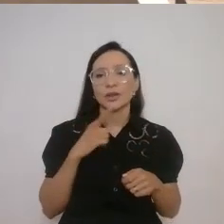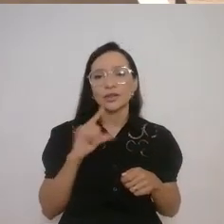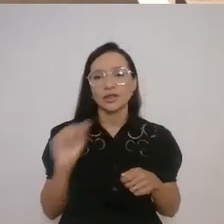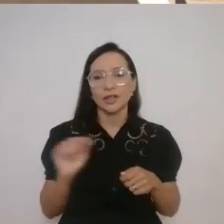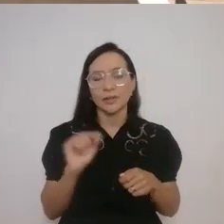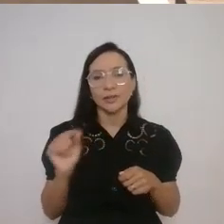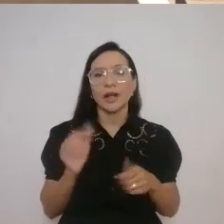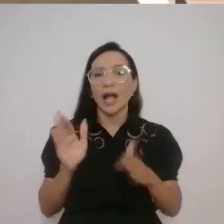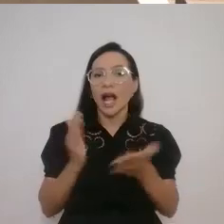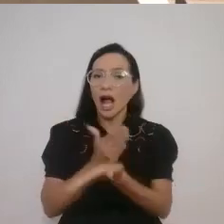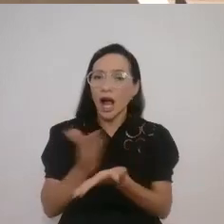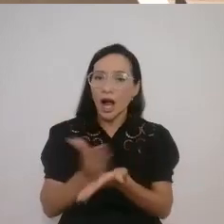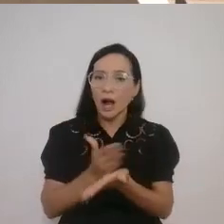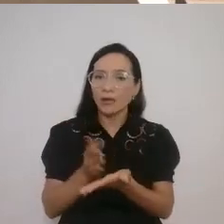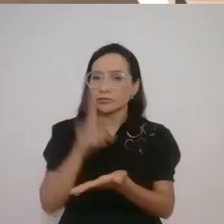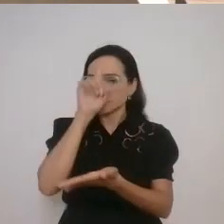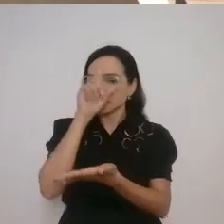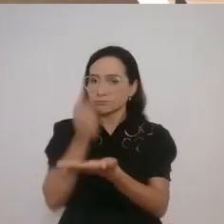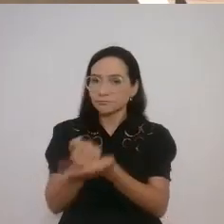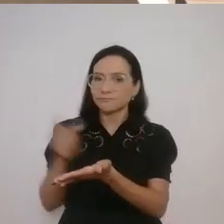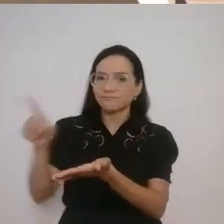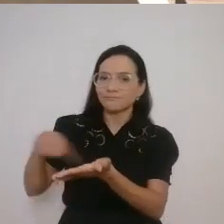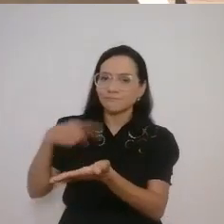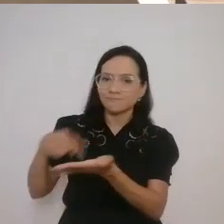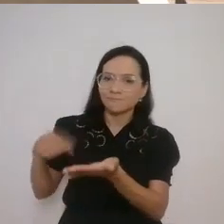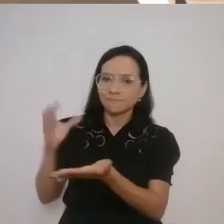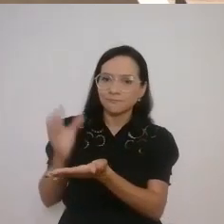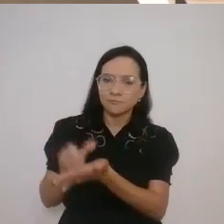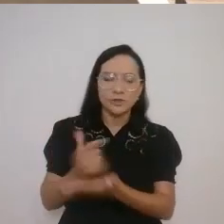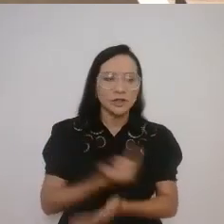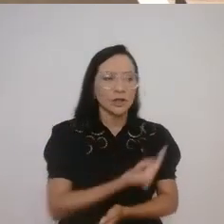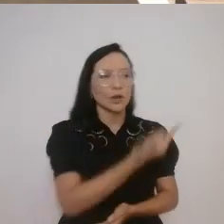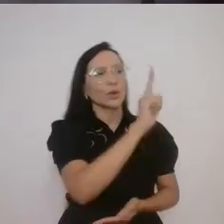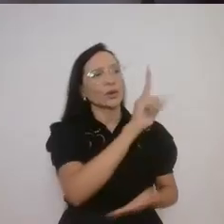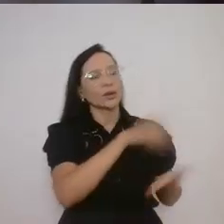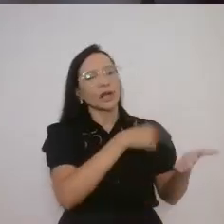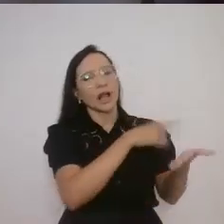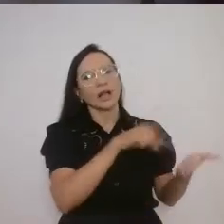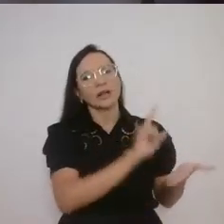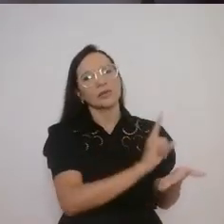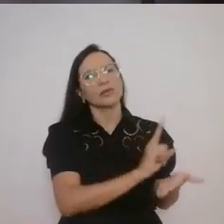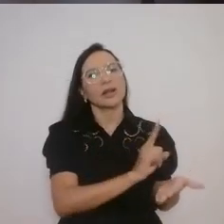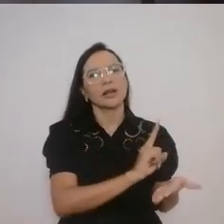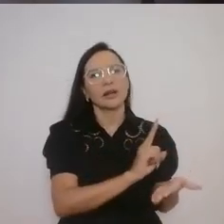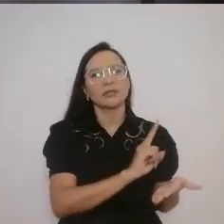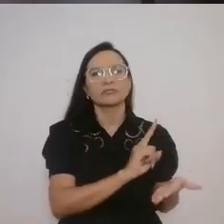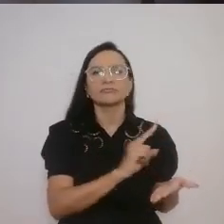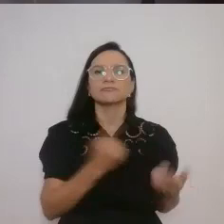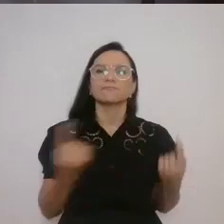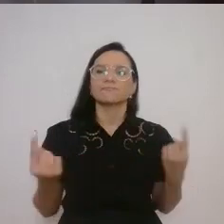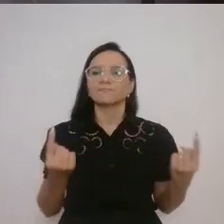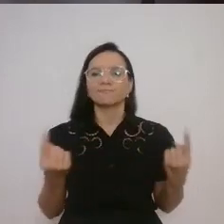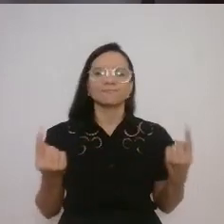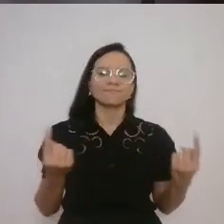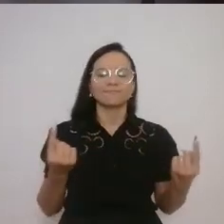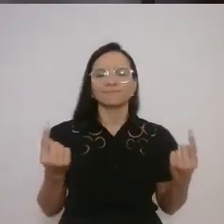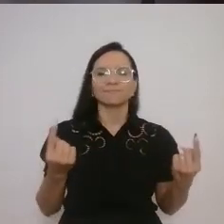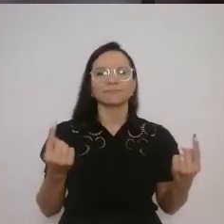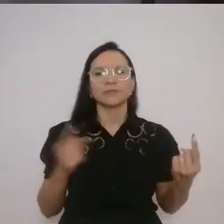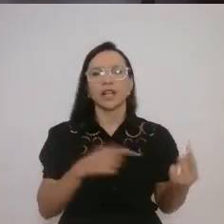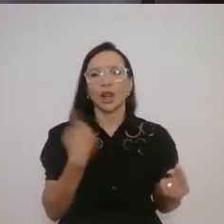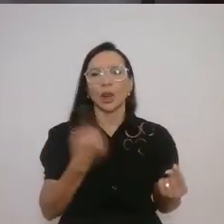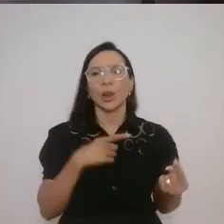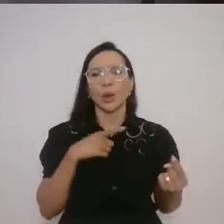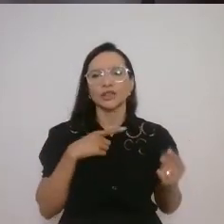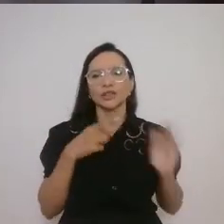decisões anulam a mesma questão e outras que não anulam a mesma questão. E temos uma regra de